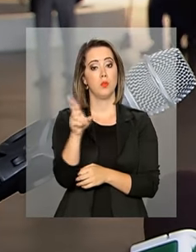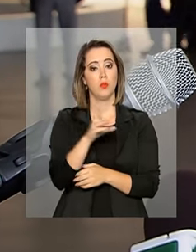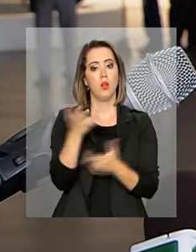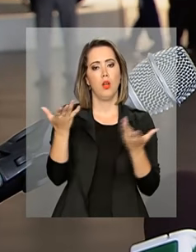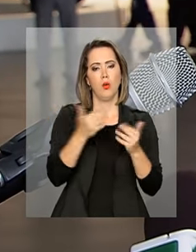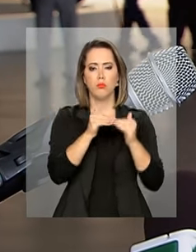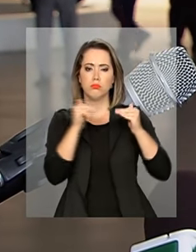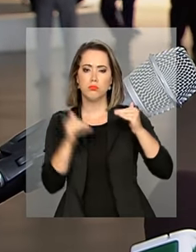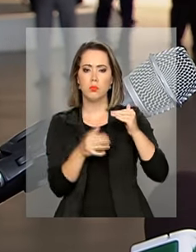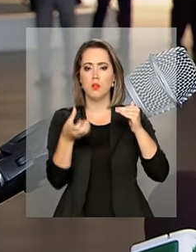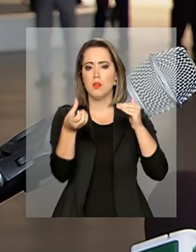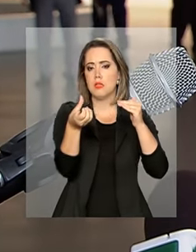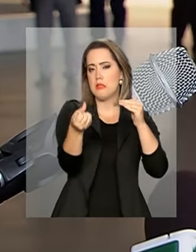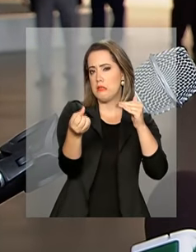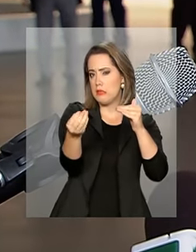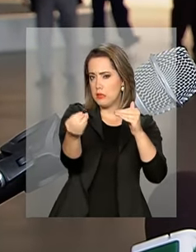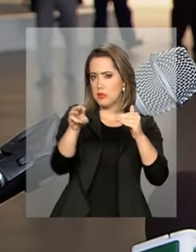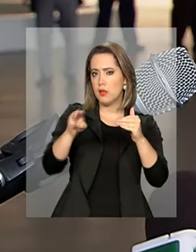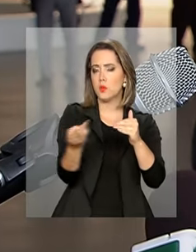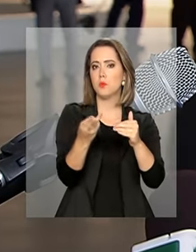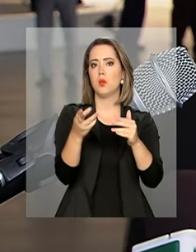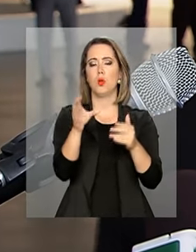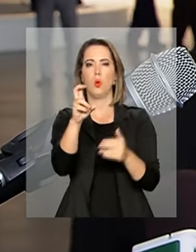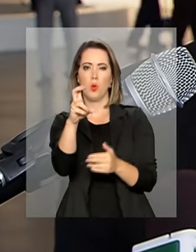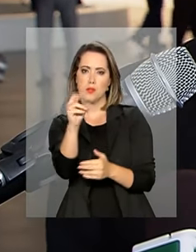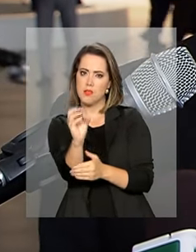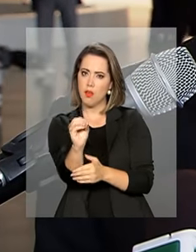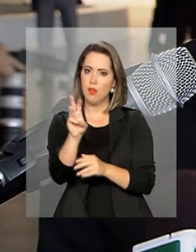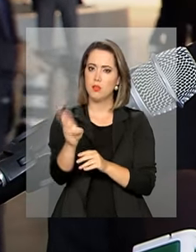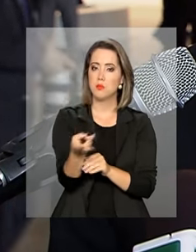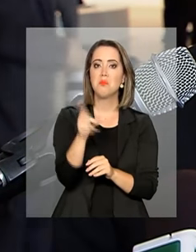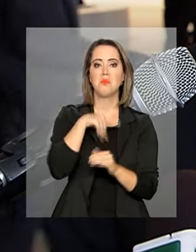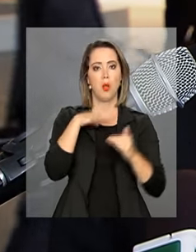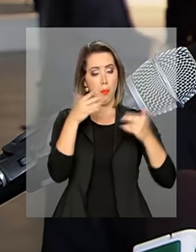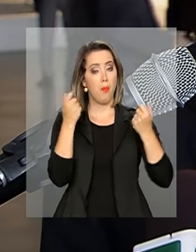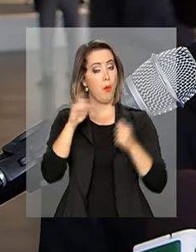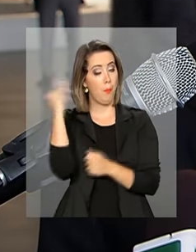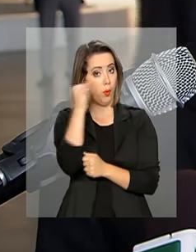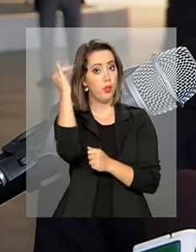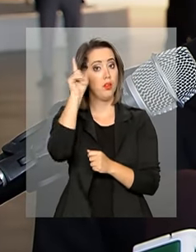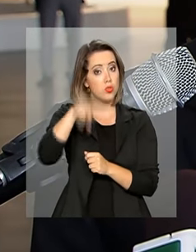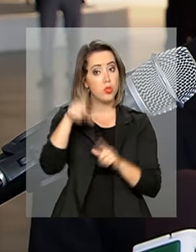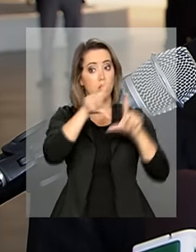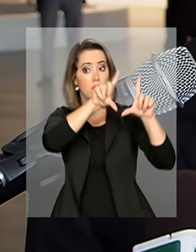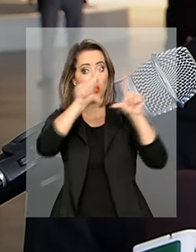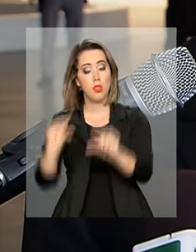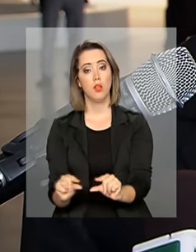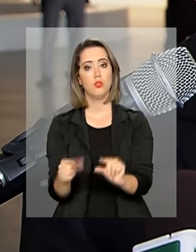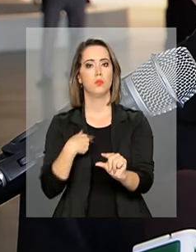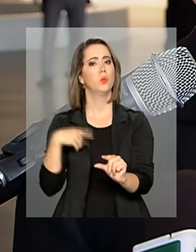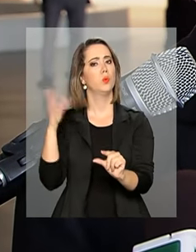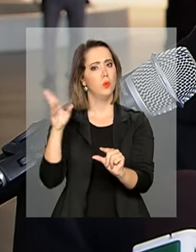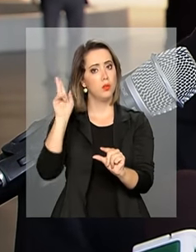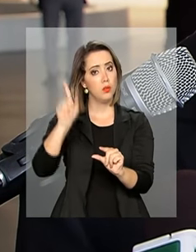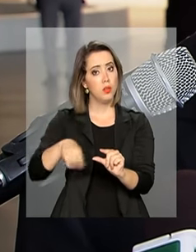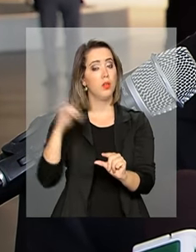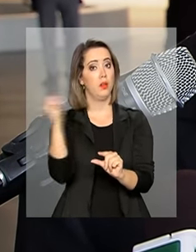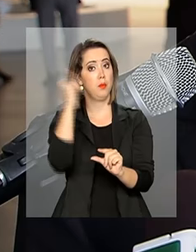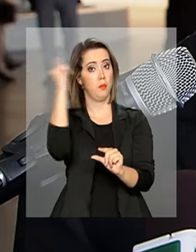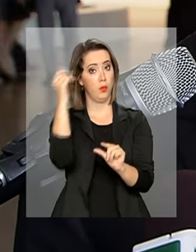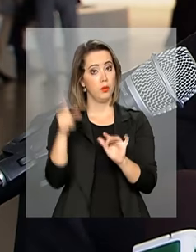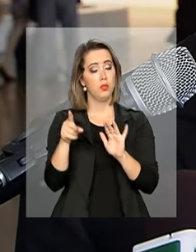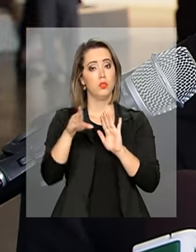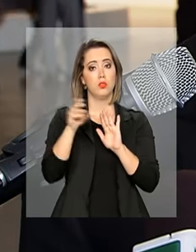caiu a 600, 580 bilhões, mas sempre uma redução substanciosa, que significa uma reforma útil da